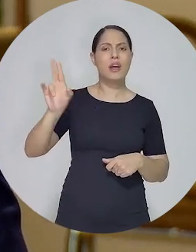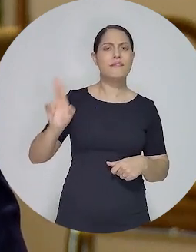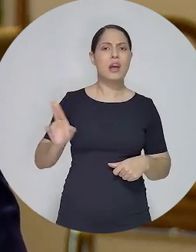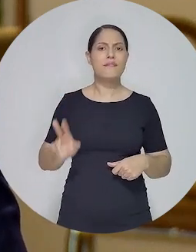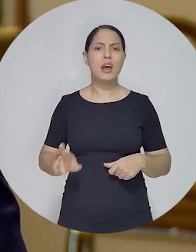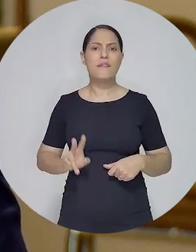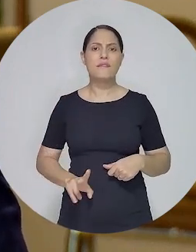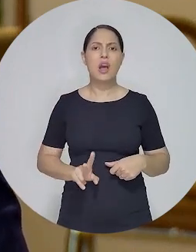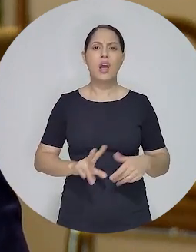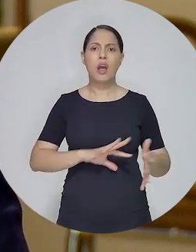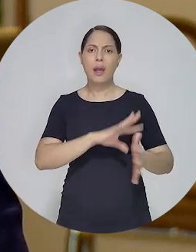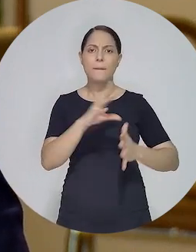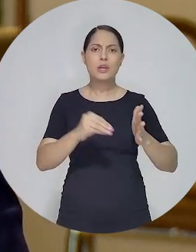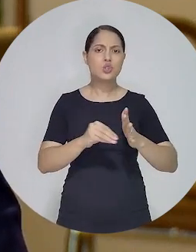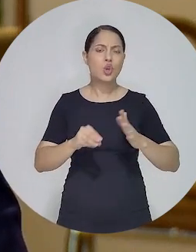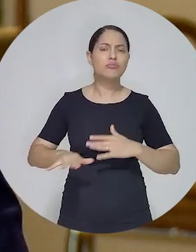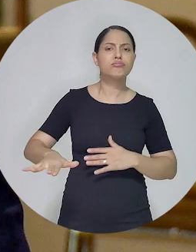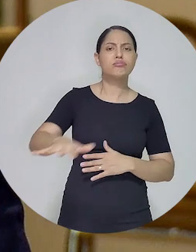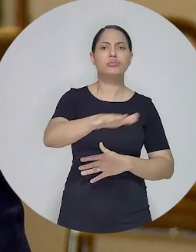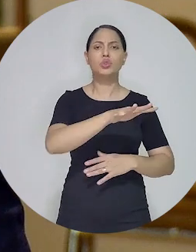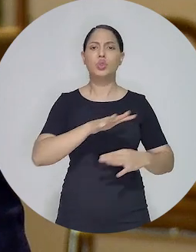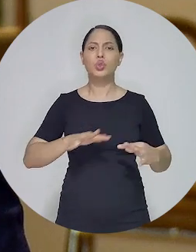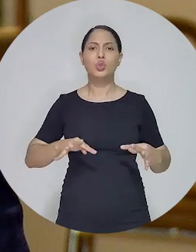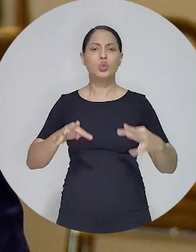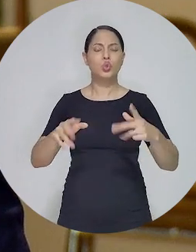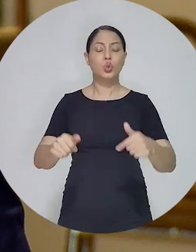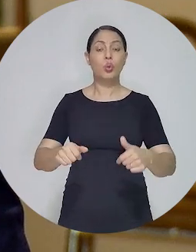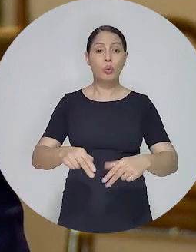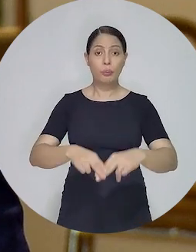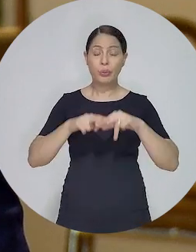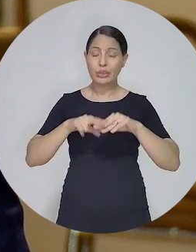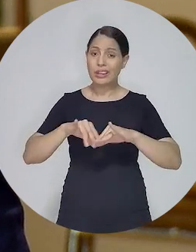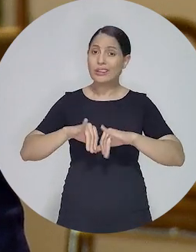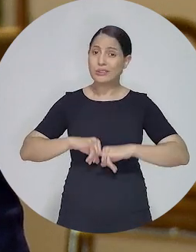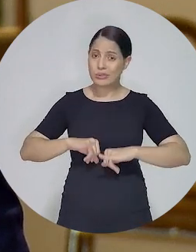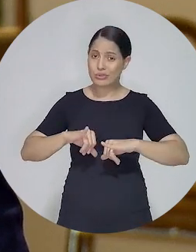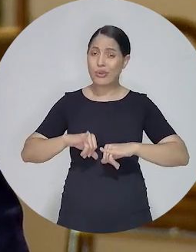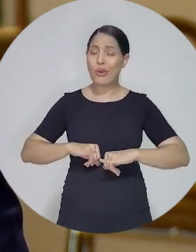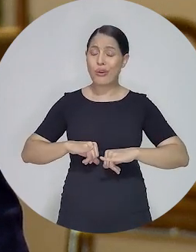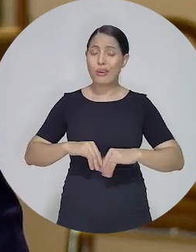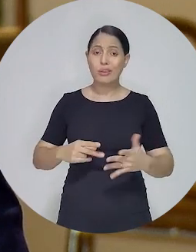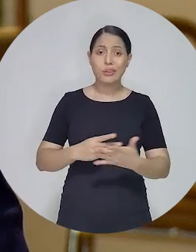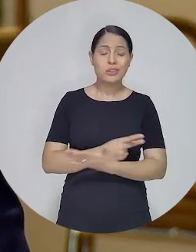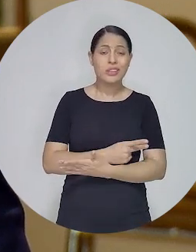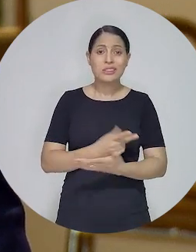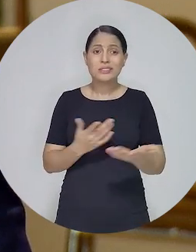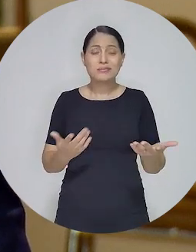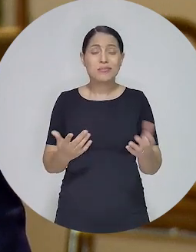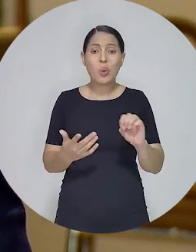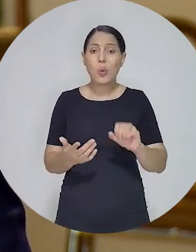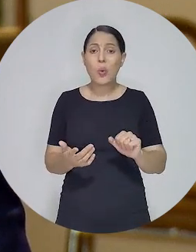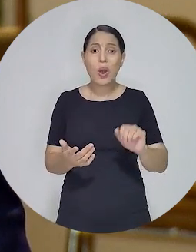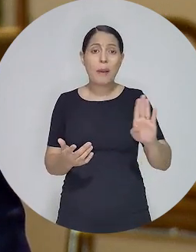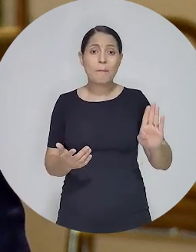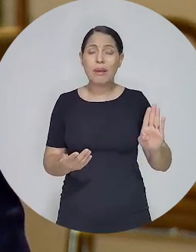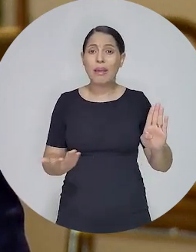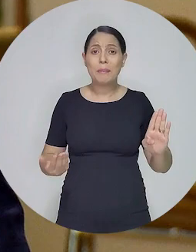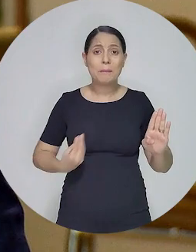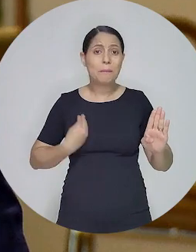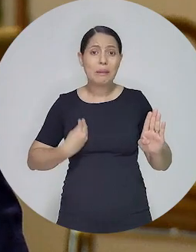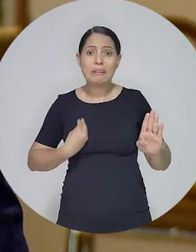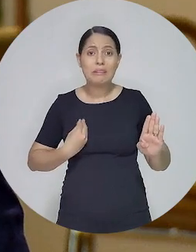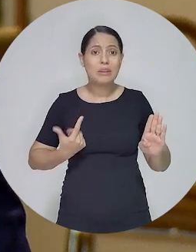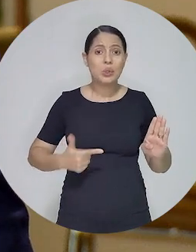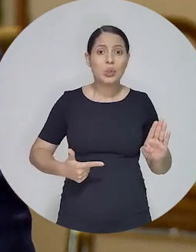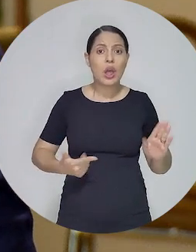advocacia das outras regiões que sofrem muitas vezes com a pouca presença da instituição. Então,